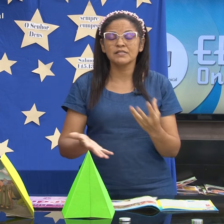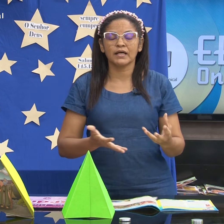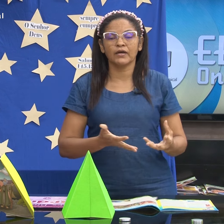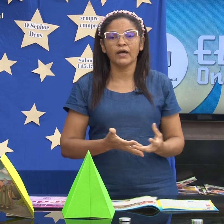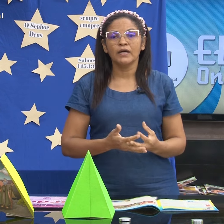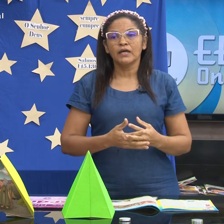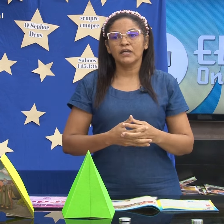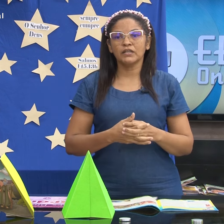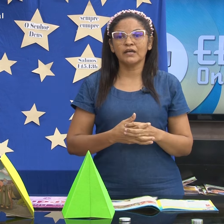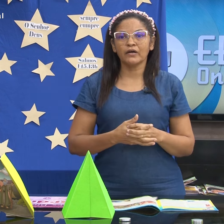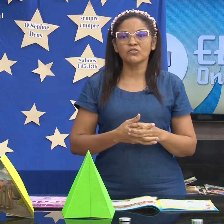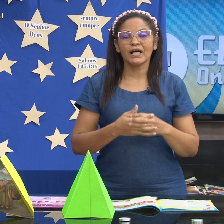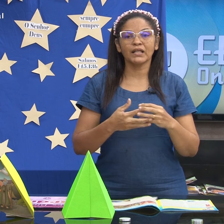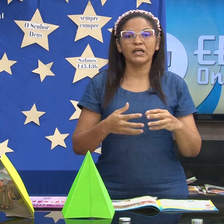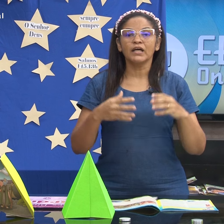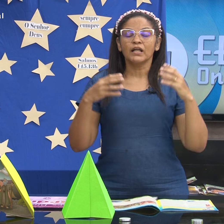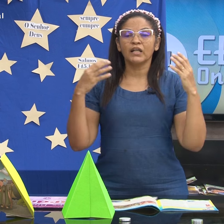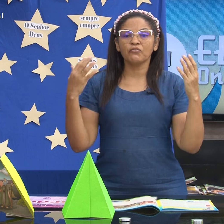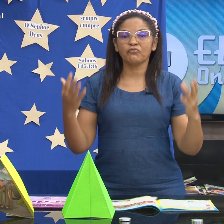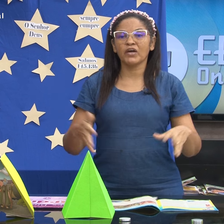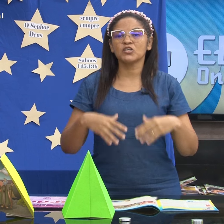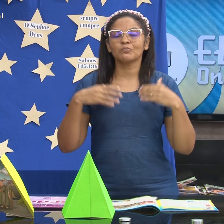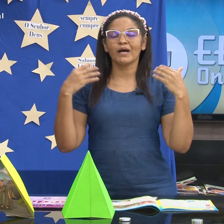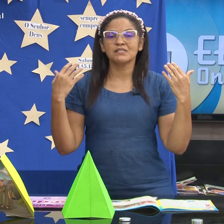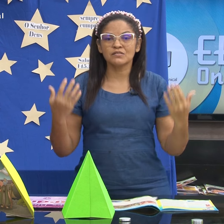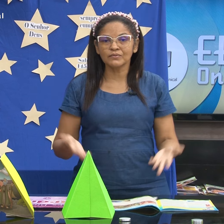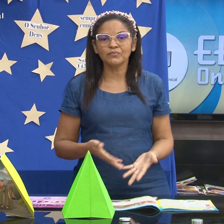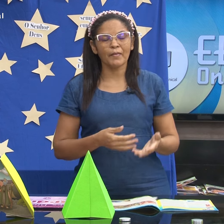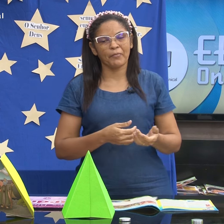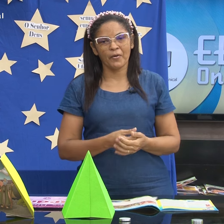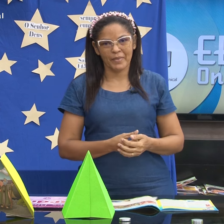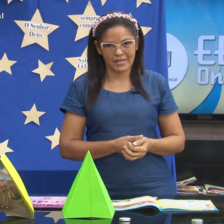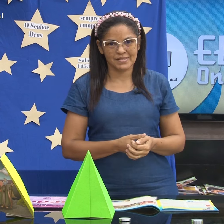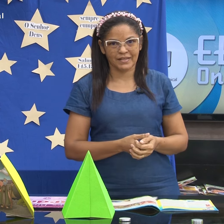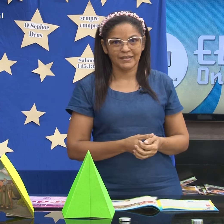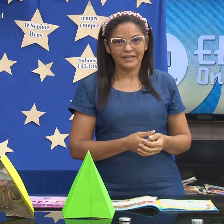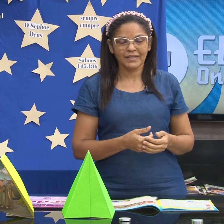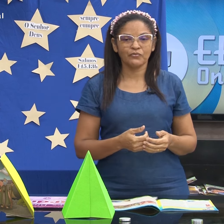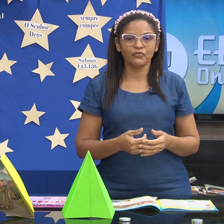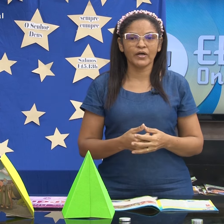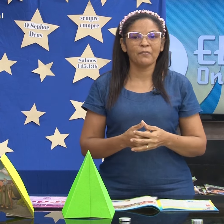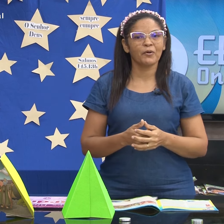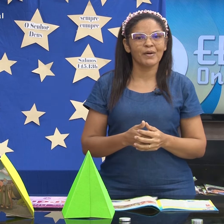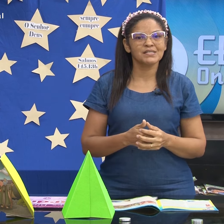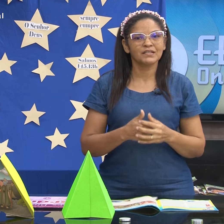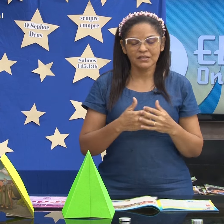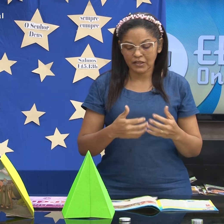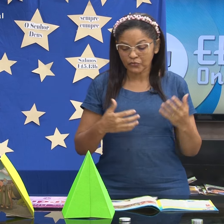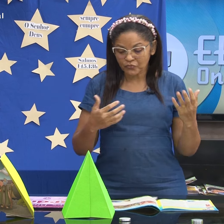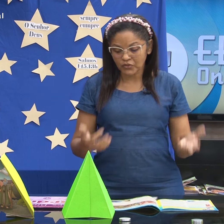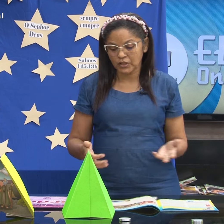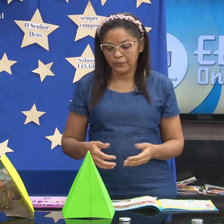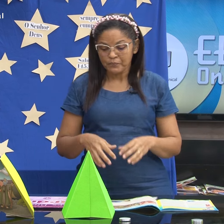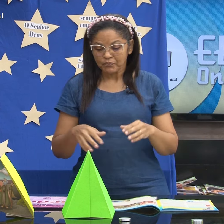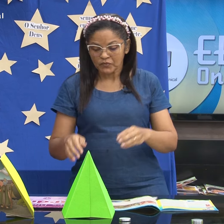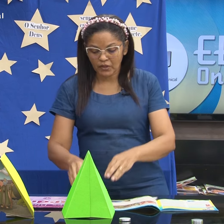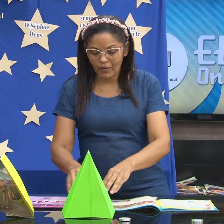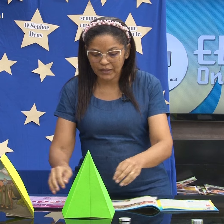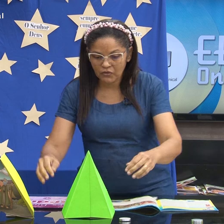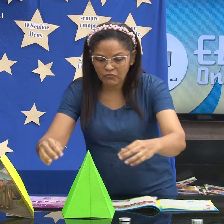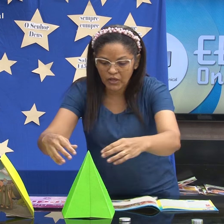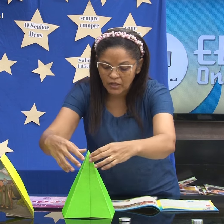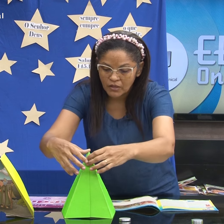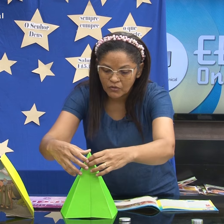herança né E Deus ali lhe fez mais uma promessa que foi a promessa de ter um filho